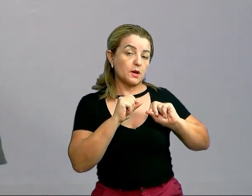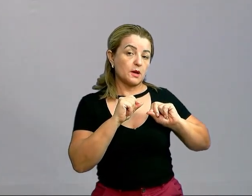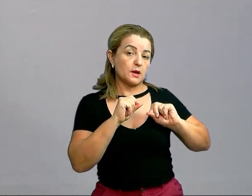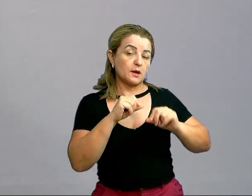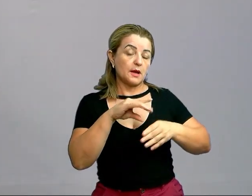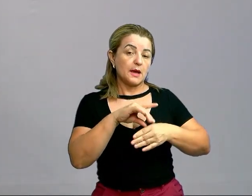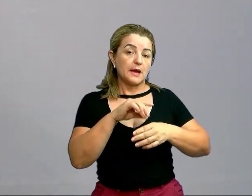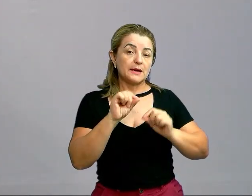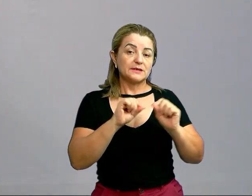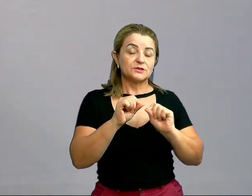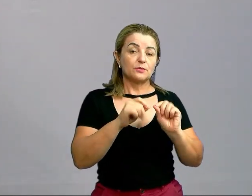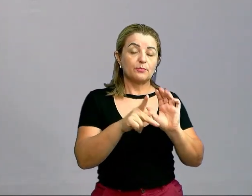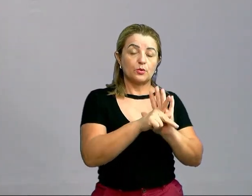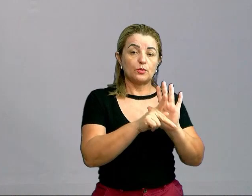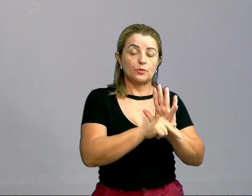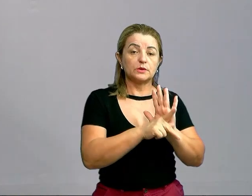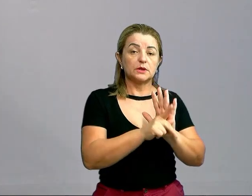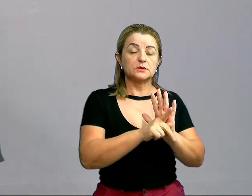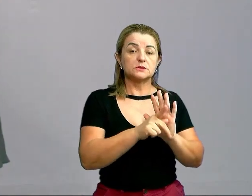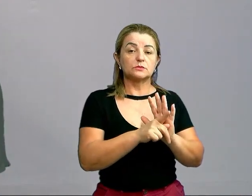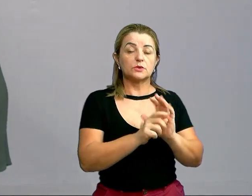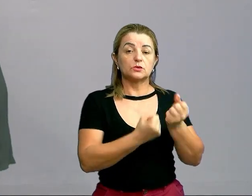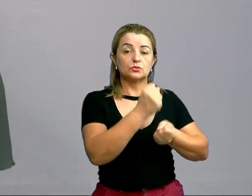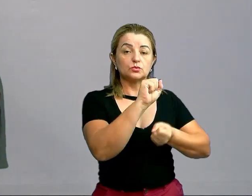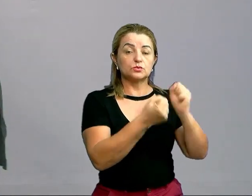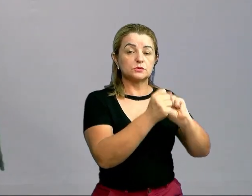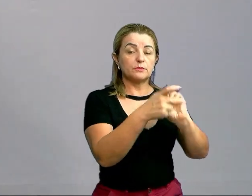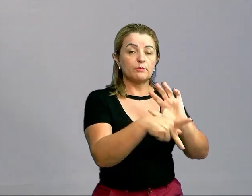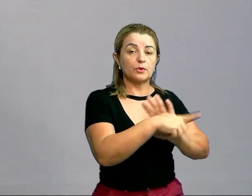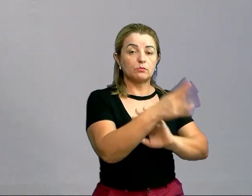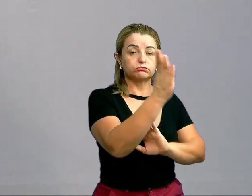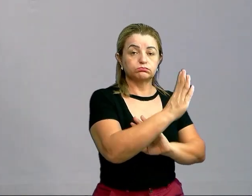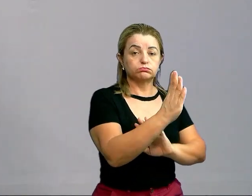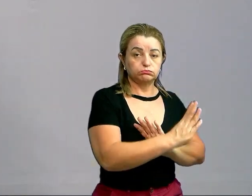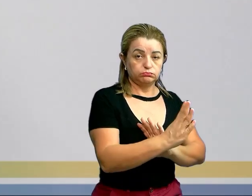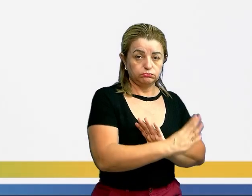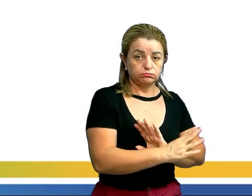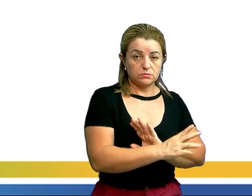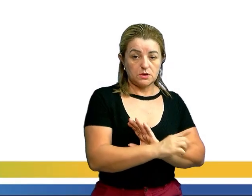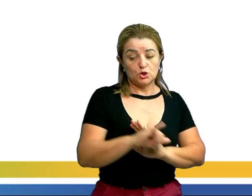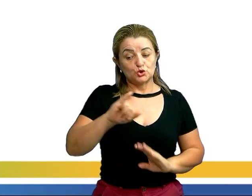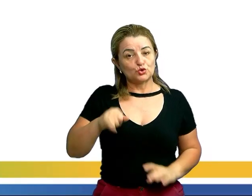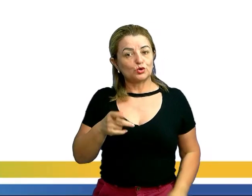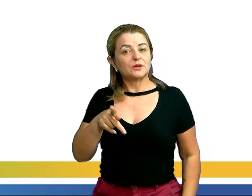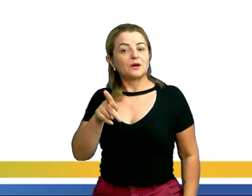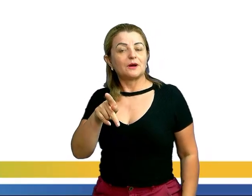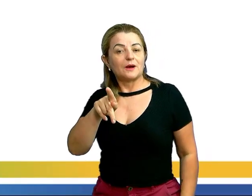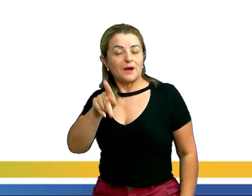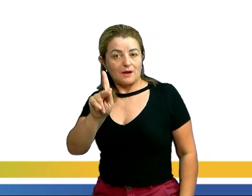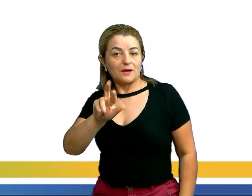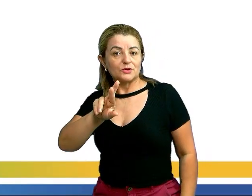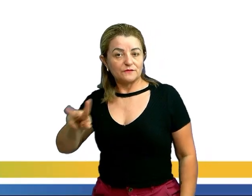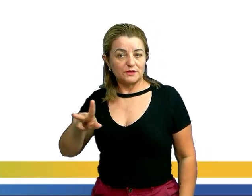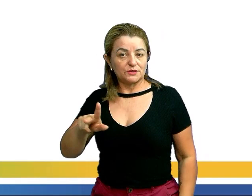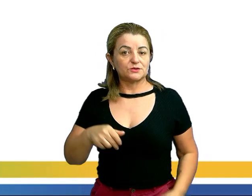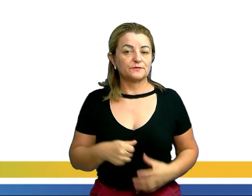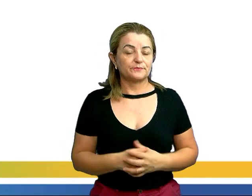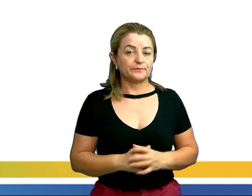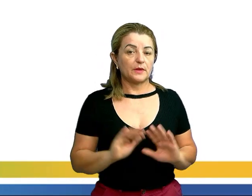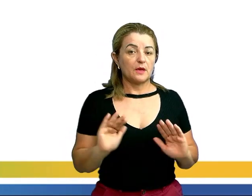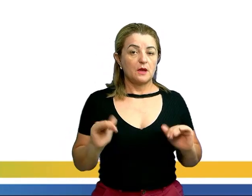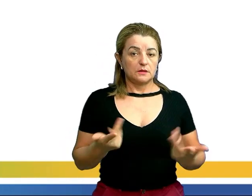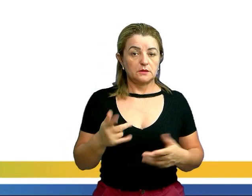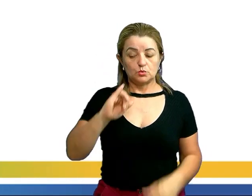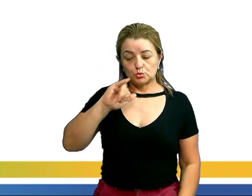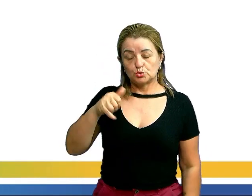Indústrias nacionais. Já o JK, essas indústrias internacionais era o foco do seu governo. E aí, como foco